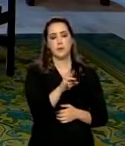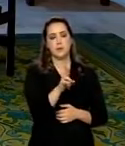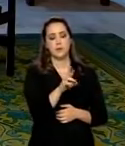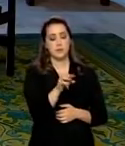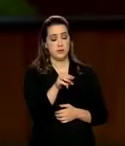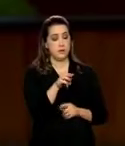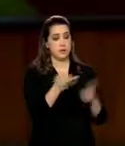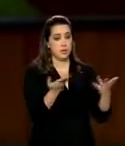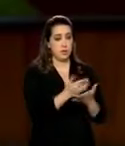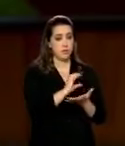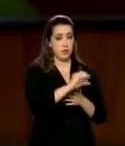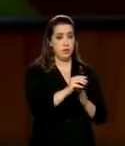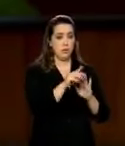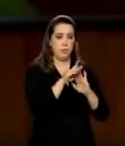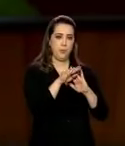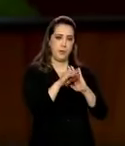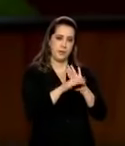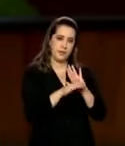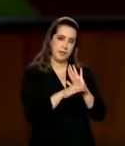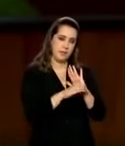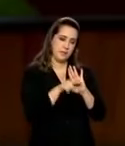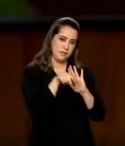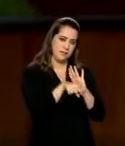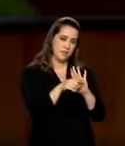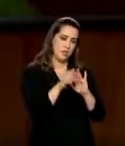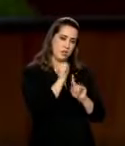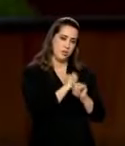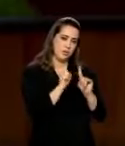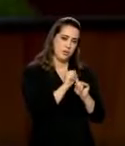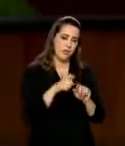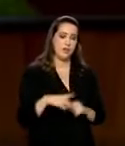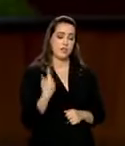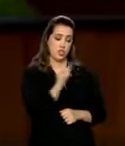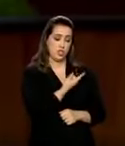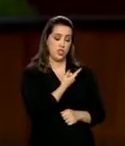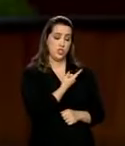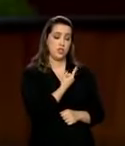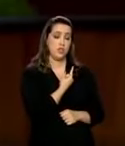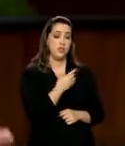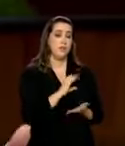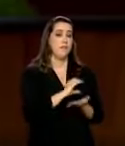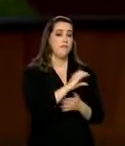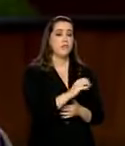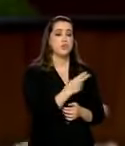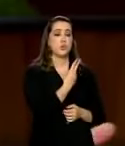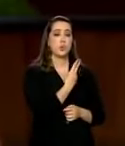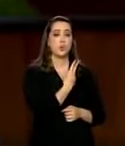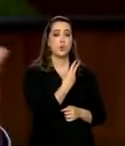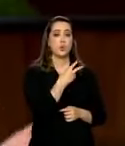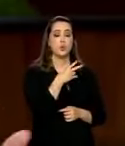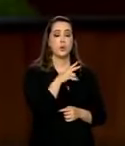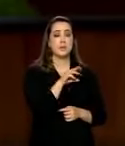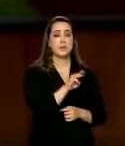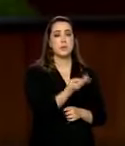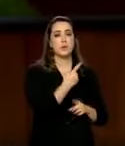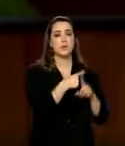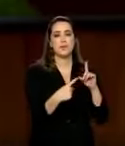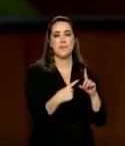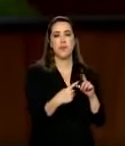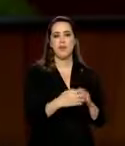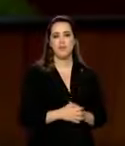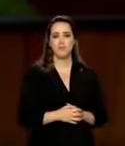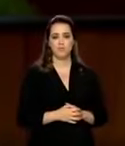O nosso governo investiu, o ano passado, 2 bilhões e meio de Itaipu Binacional. Para onde está indo grande parte desse